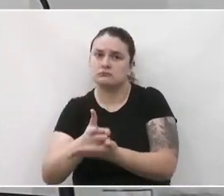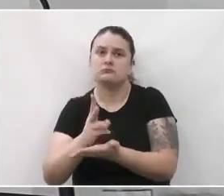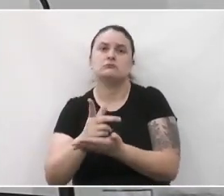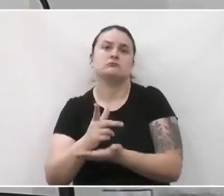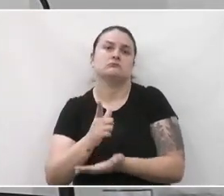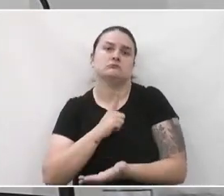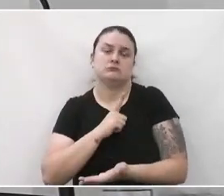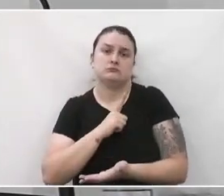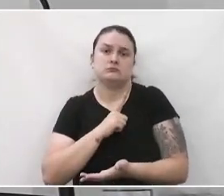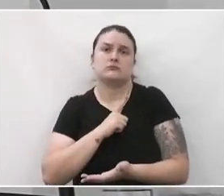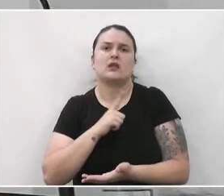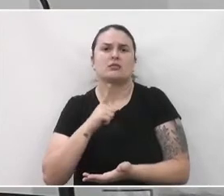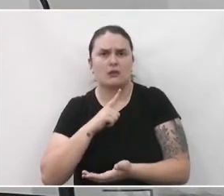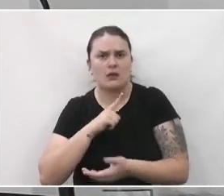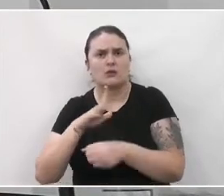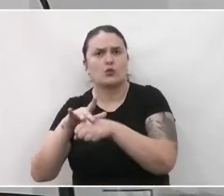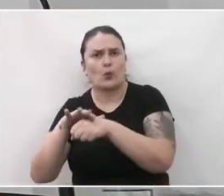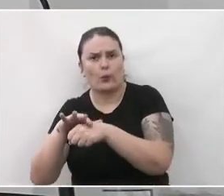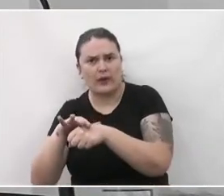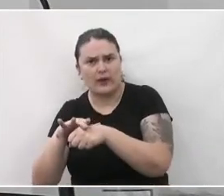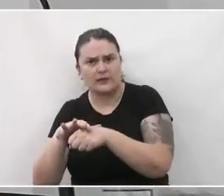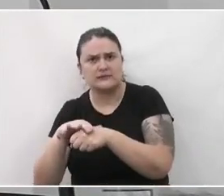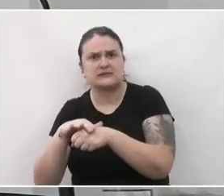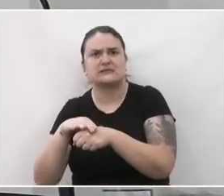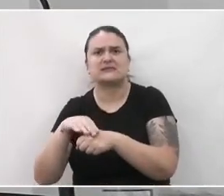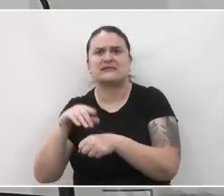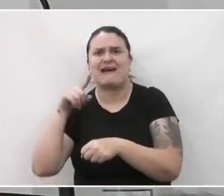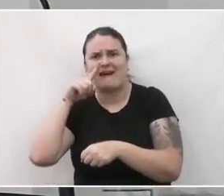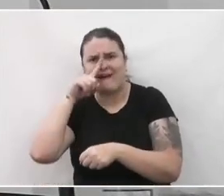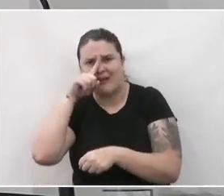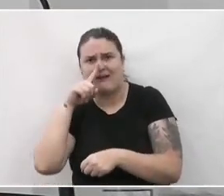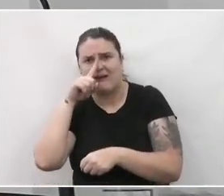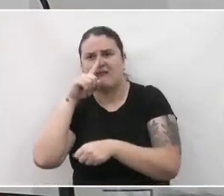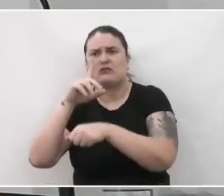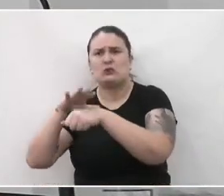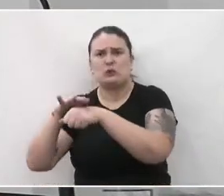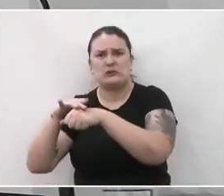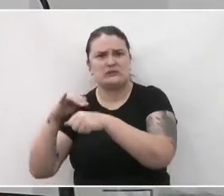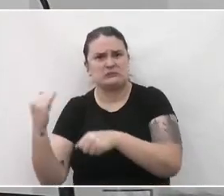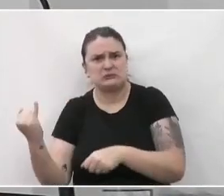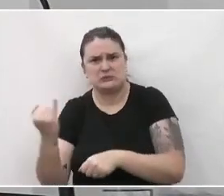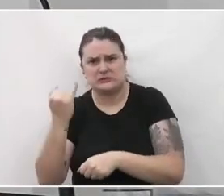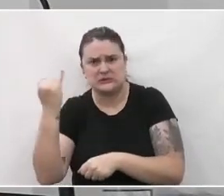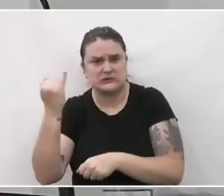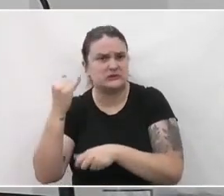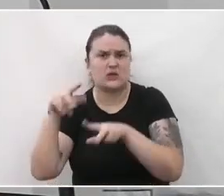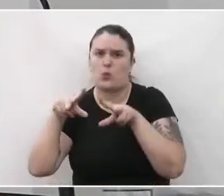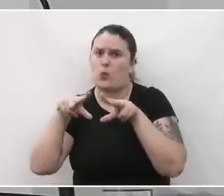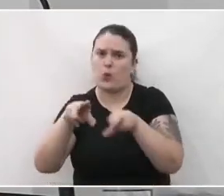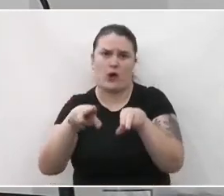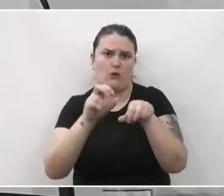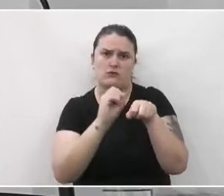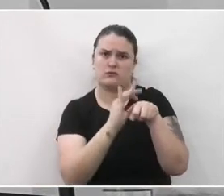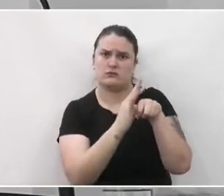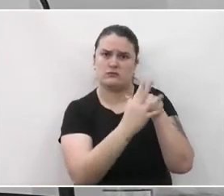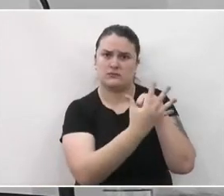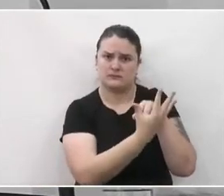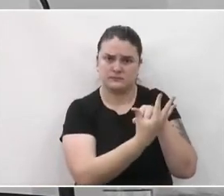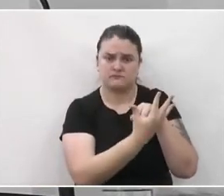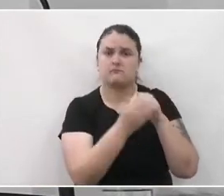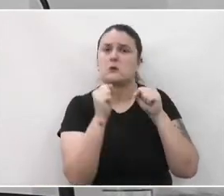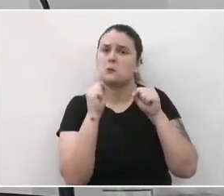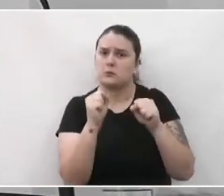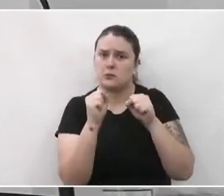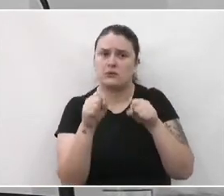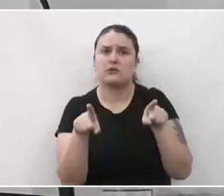existindo. Nós temos doenças muito mais importantes ou tão importantes quanto o Covid, que